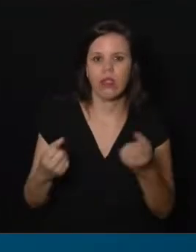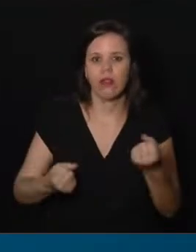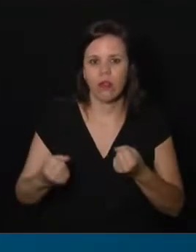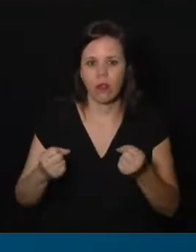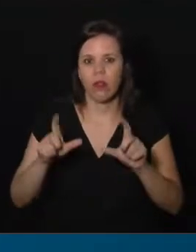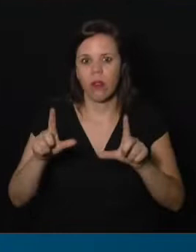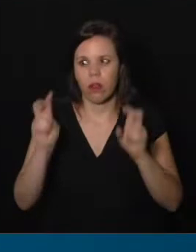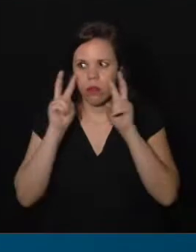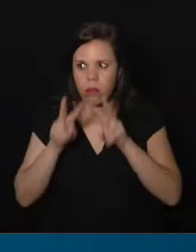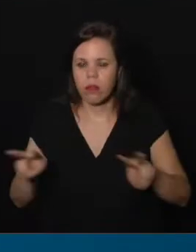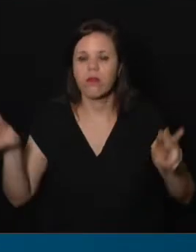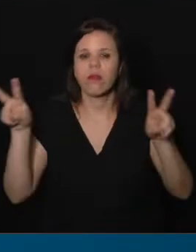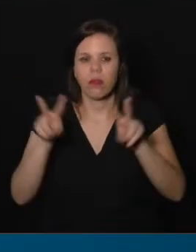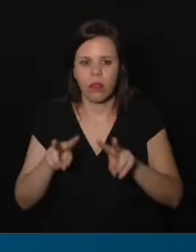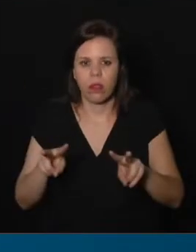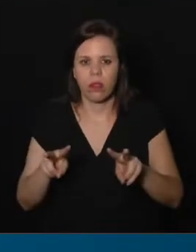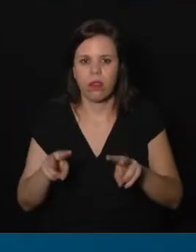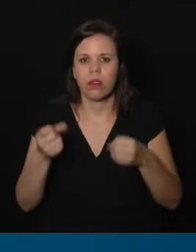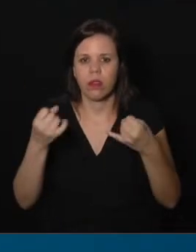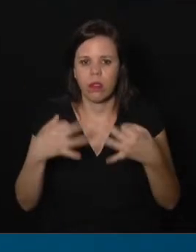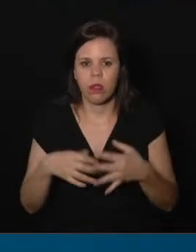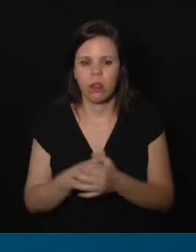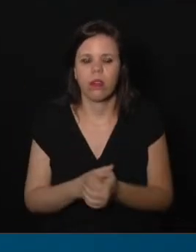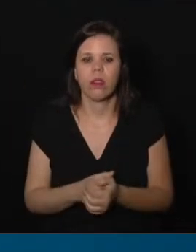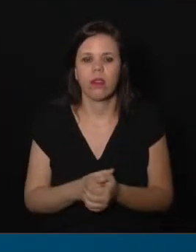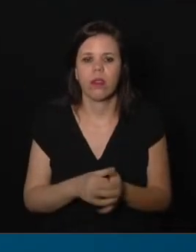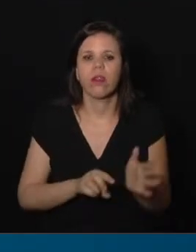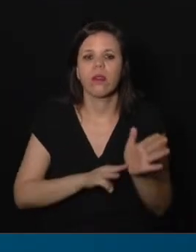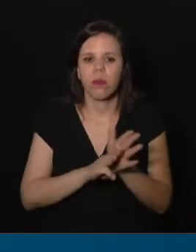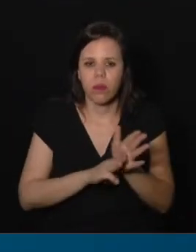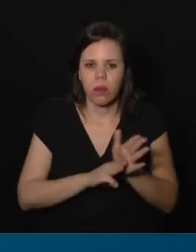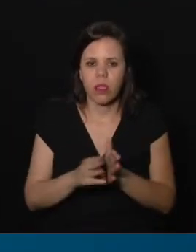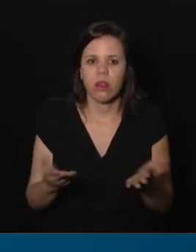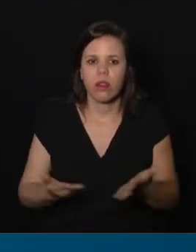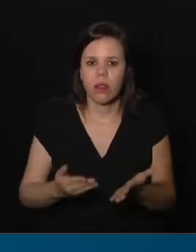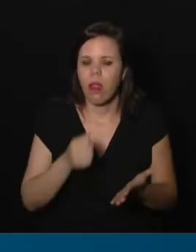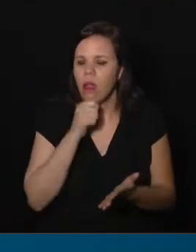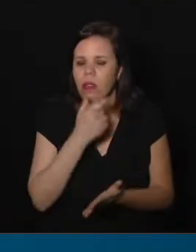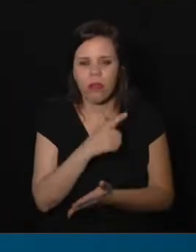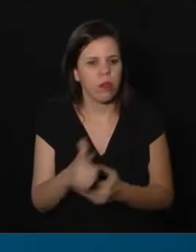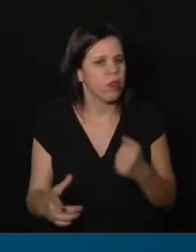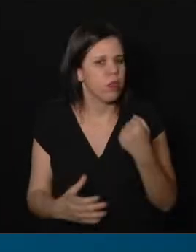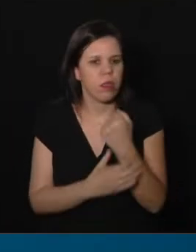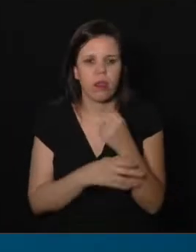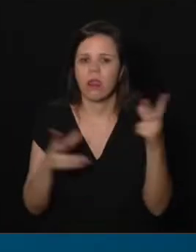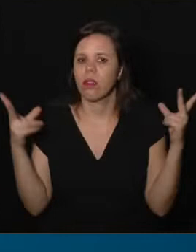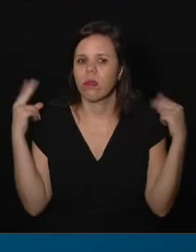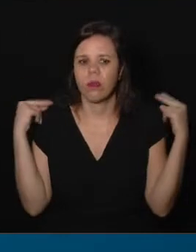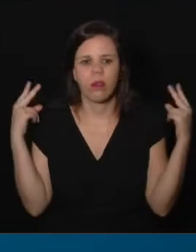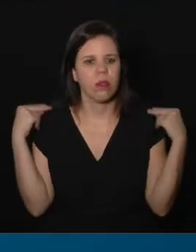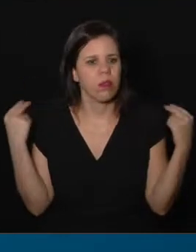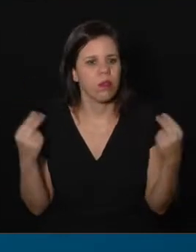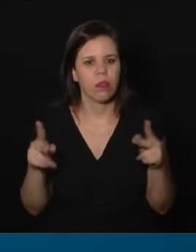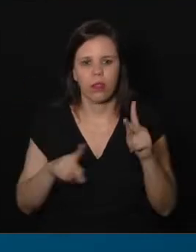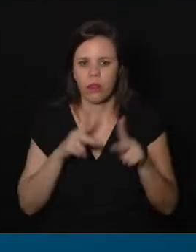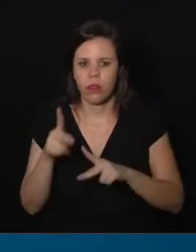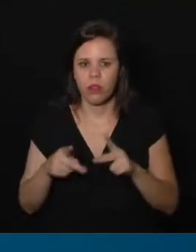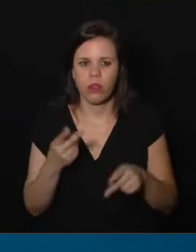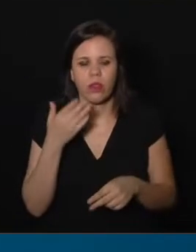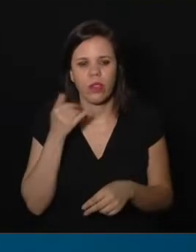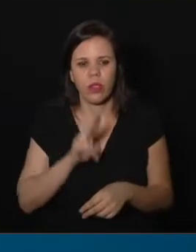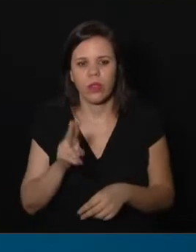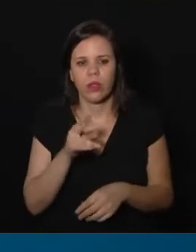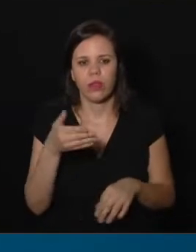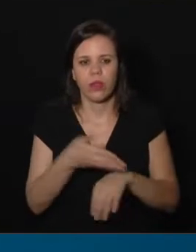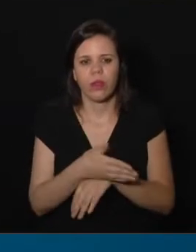local visível. Segundo a justificativa, o método atual traz insegurança aos motoristas e aos passageiros. E,